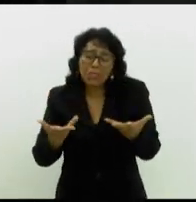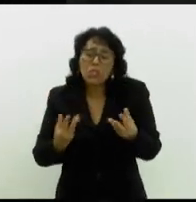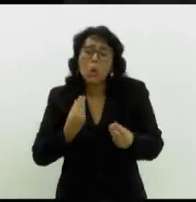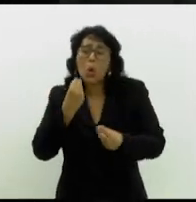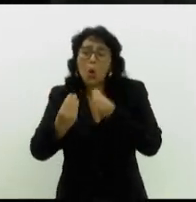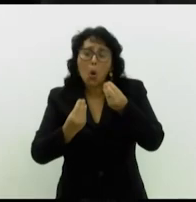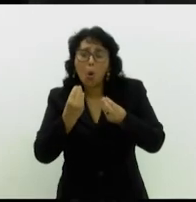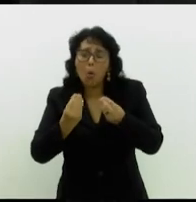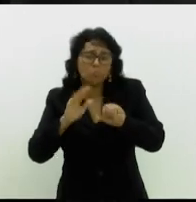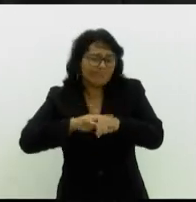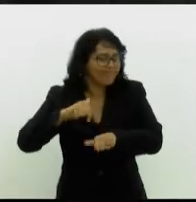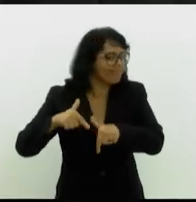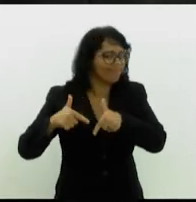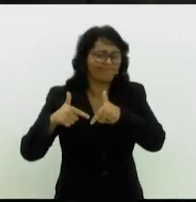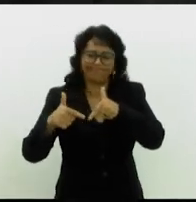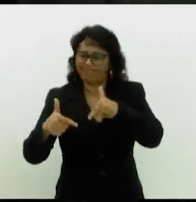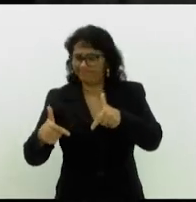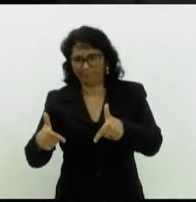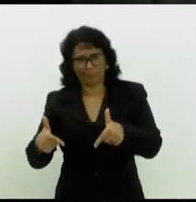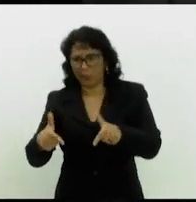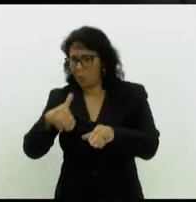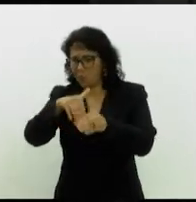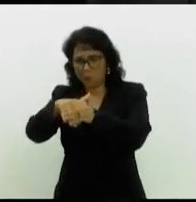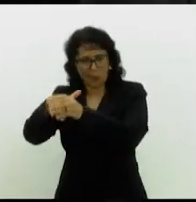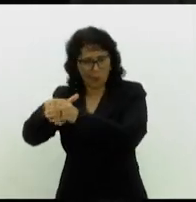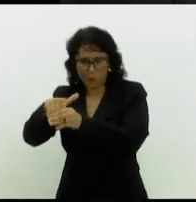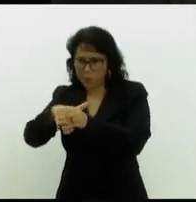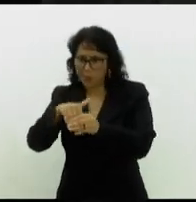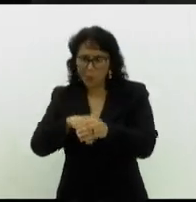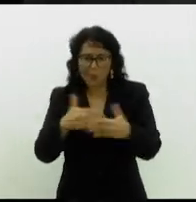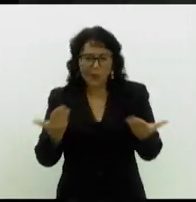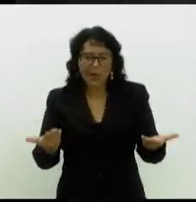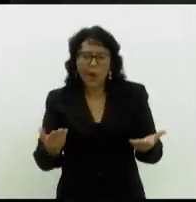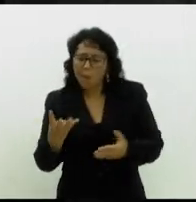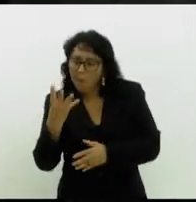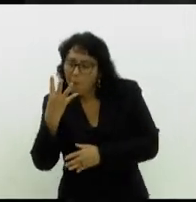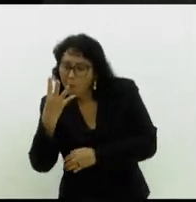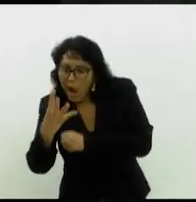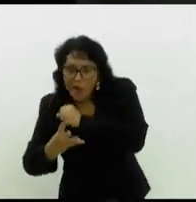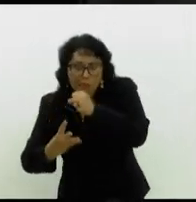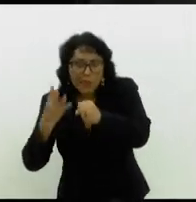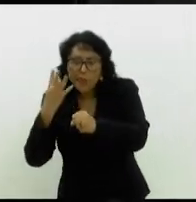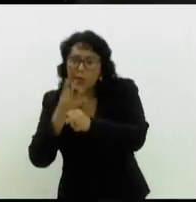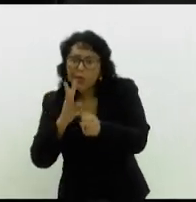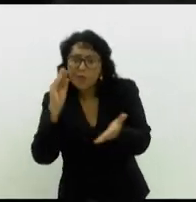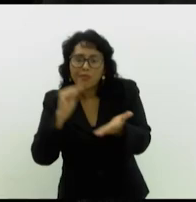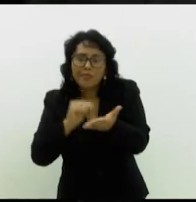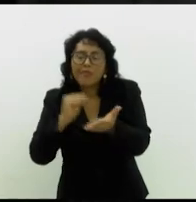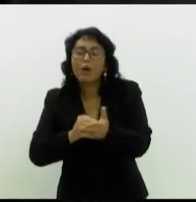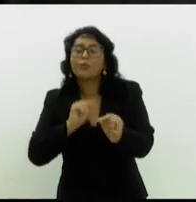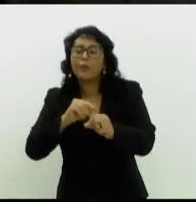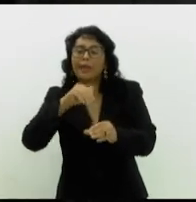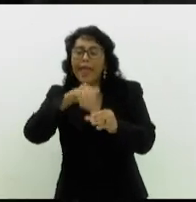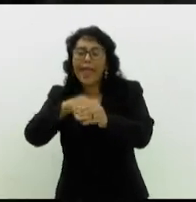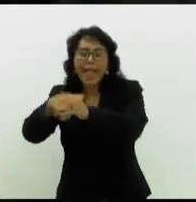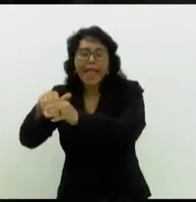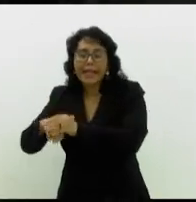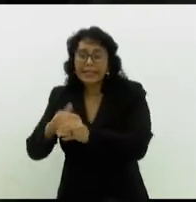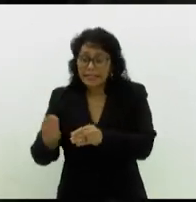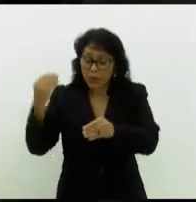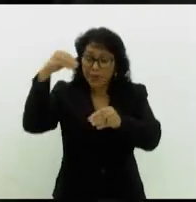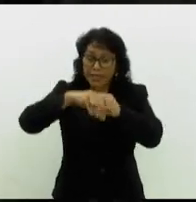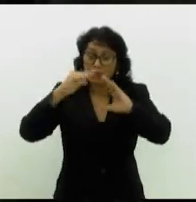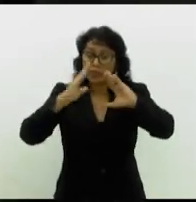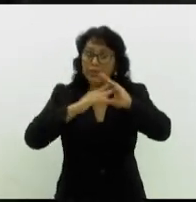escolas há 4 anos não tem eleição nas escolas públicas não é só o pessoal da educação